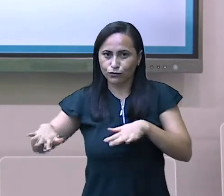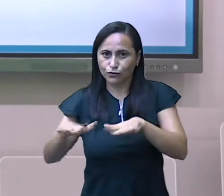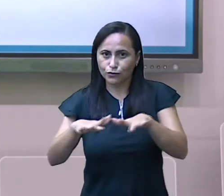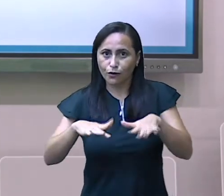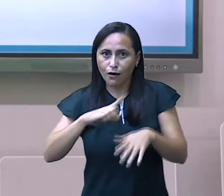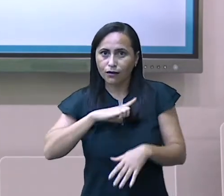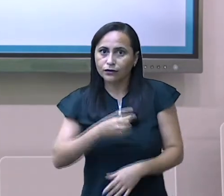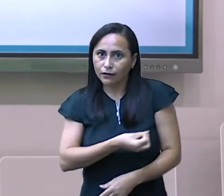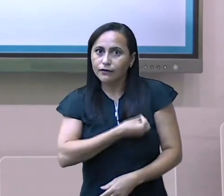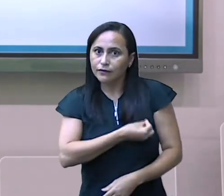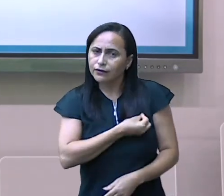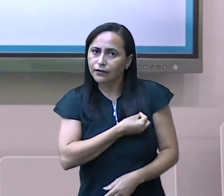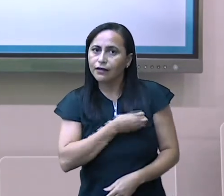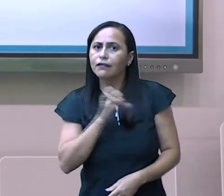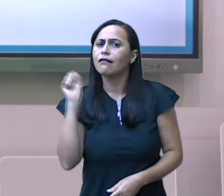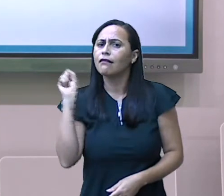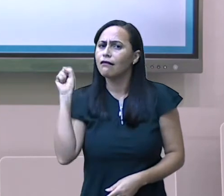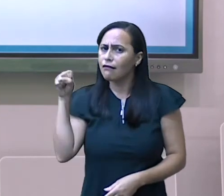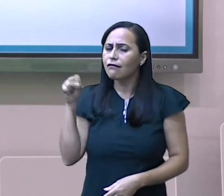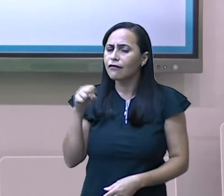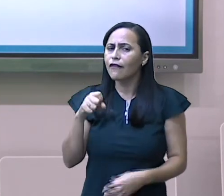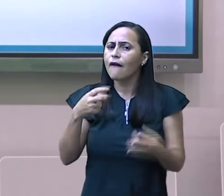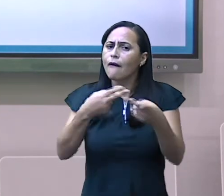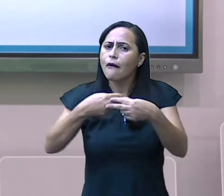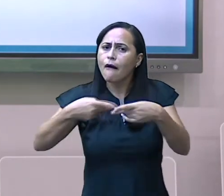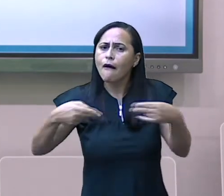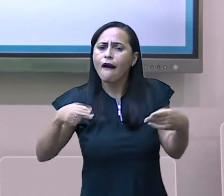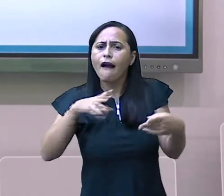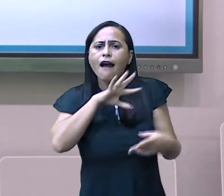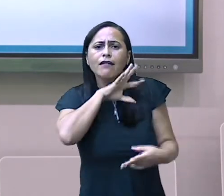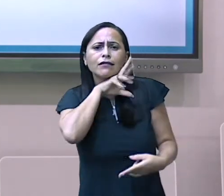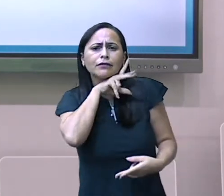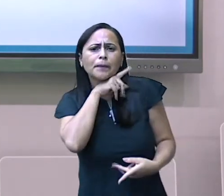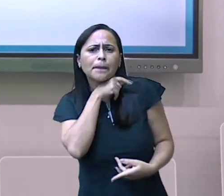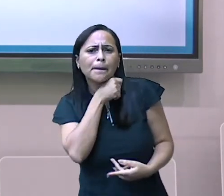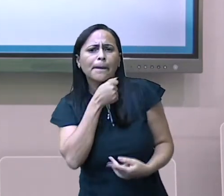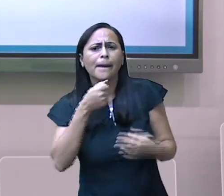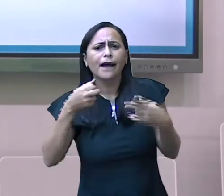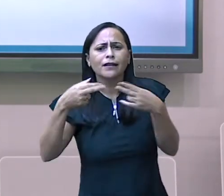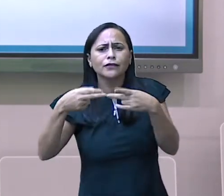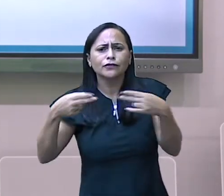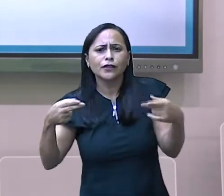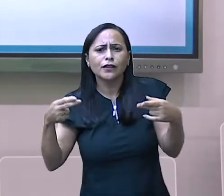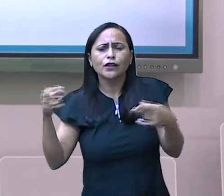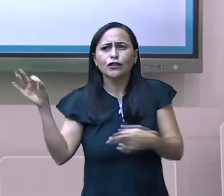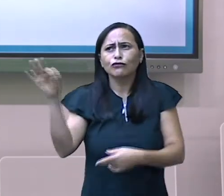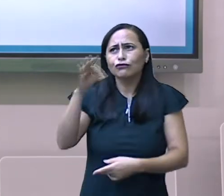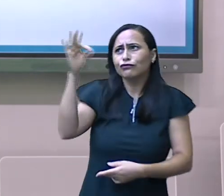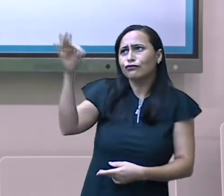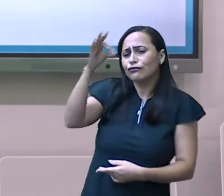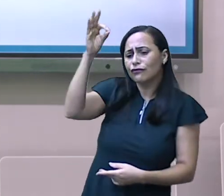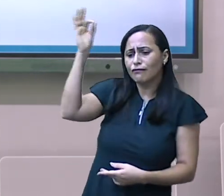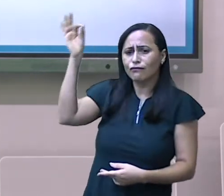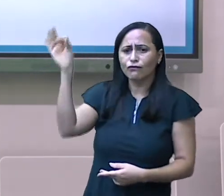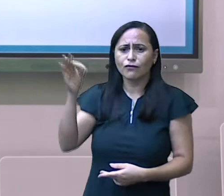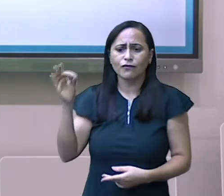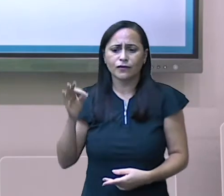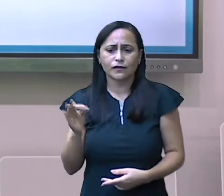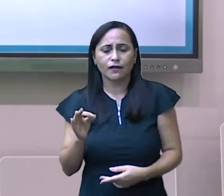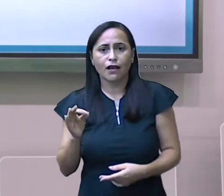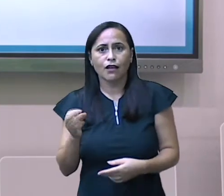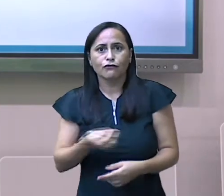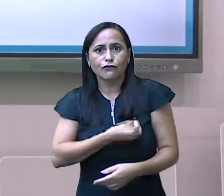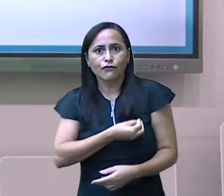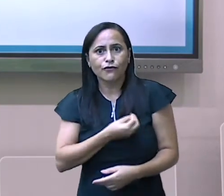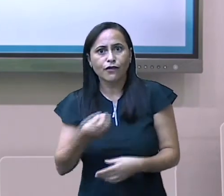insetos, germes que vivem nessa terra. Faz com que ela seja uma terra própria para o cultivo. Então,